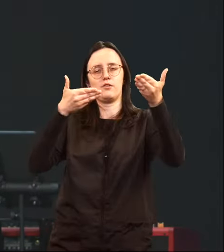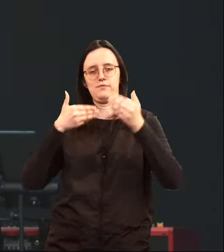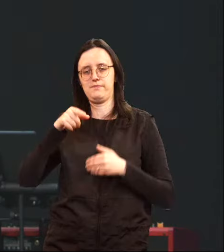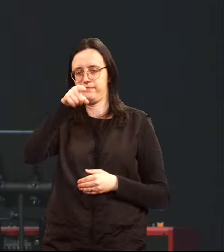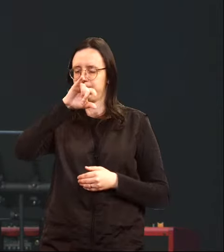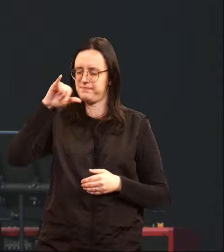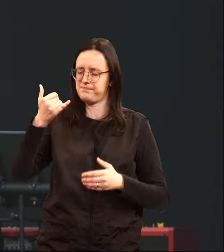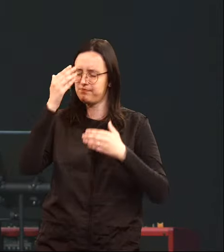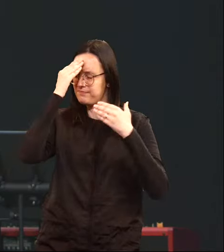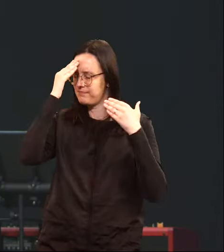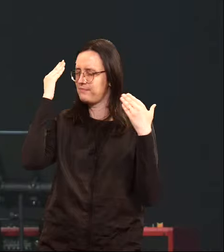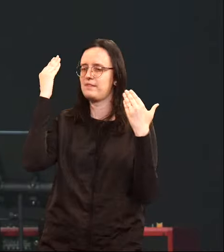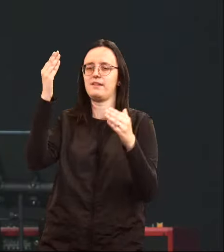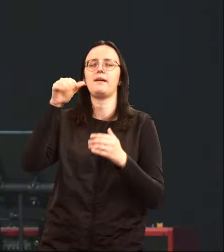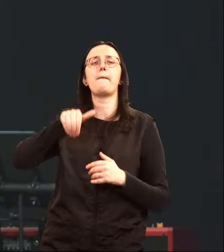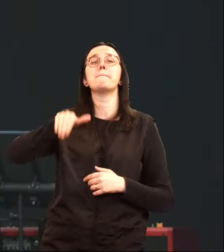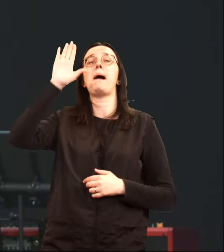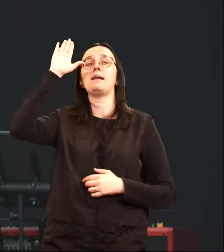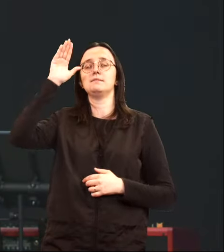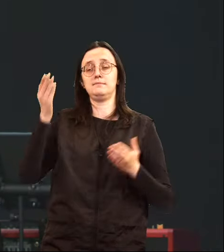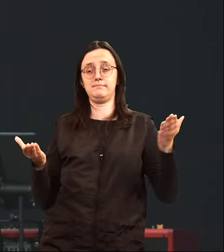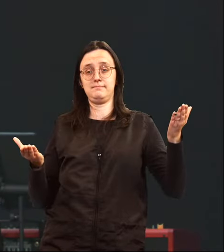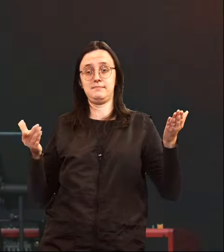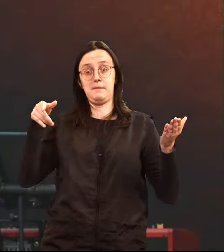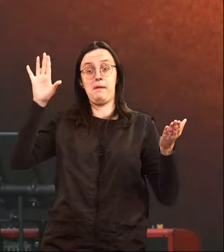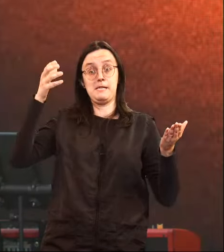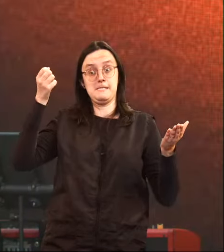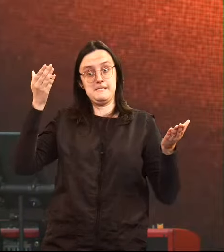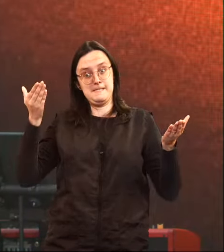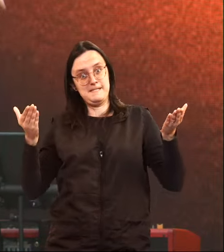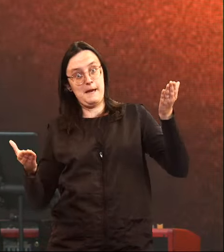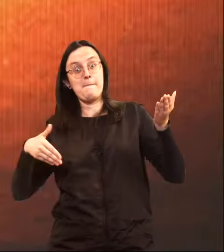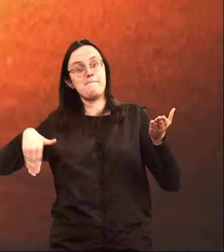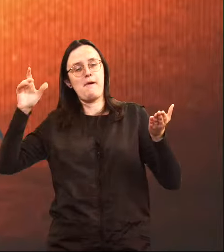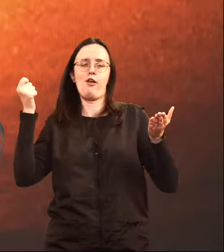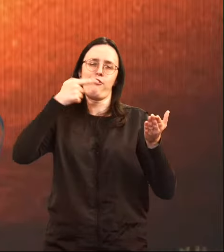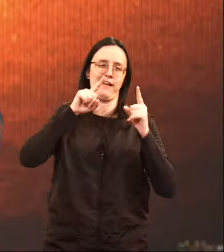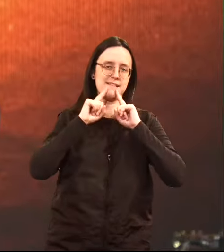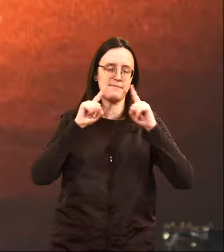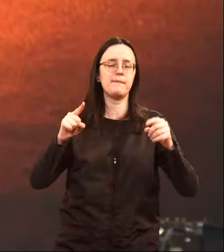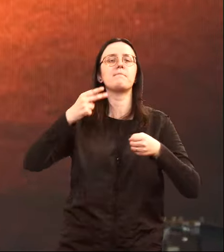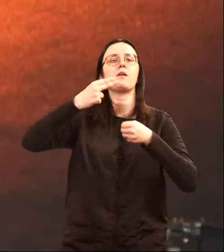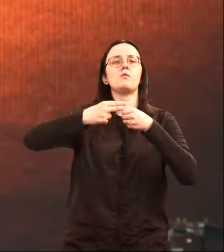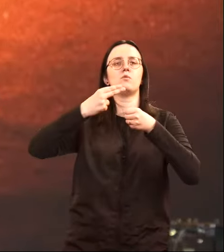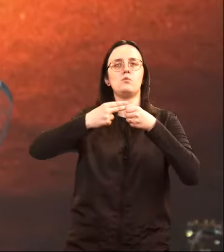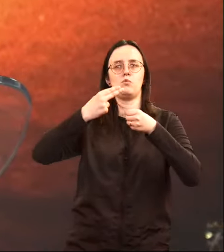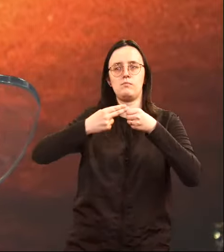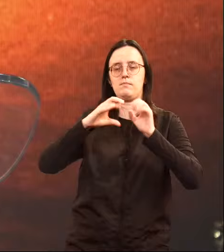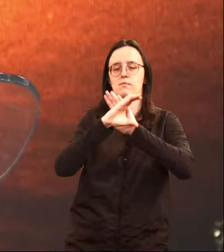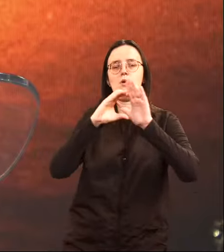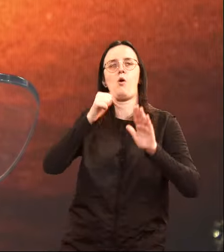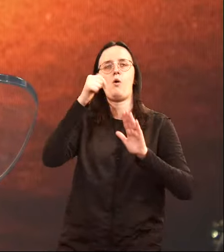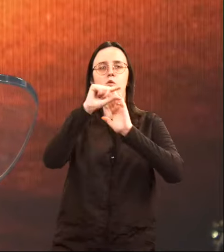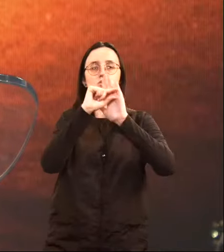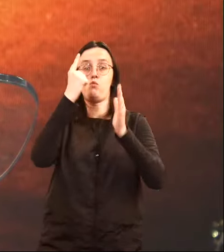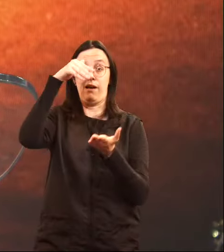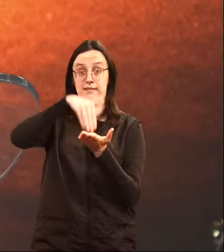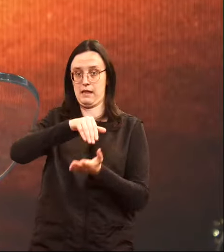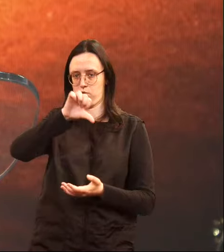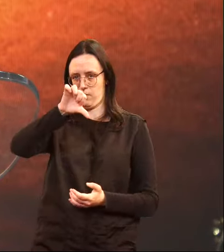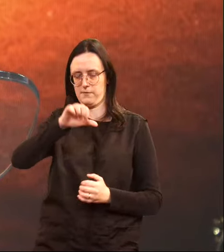a agradecer mais do que reclama. Quem quer fazer isso? Amém? Abra sua Bíblia em Números 11, versículo 1 a